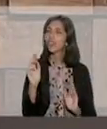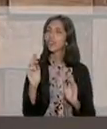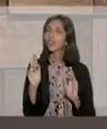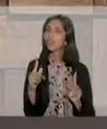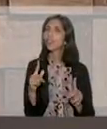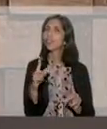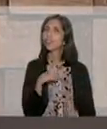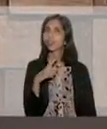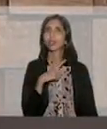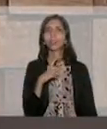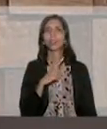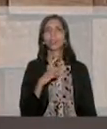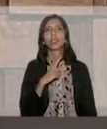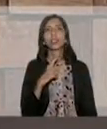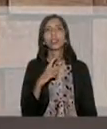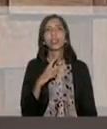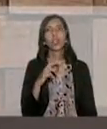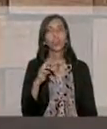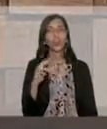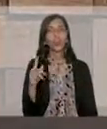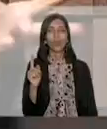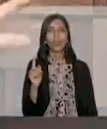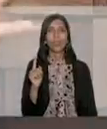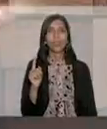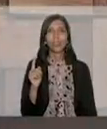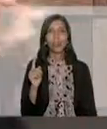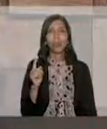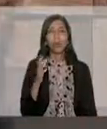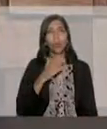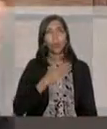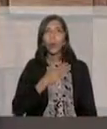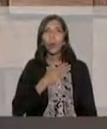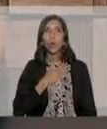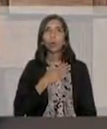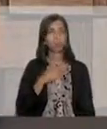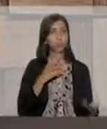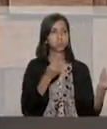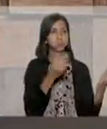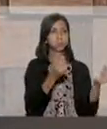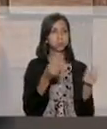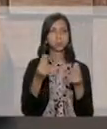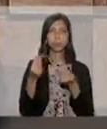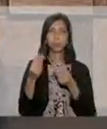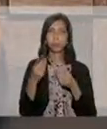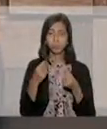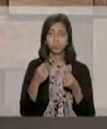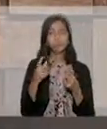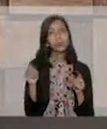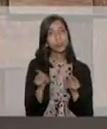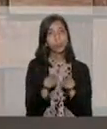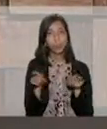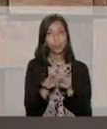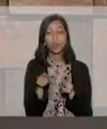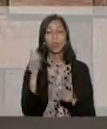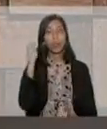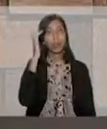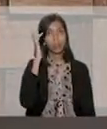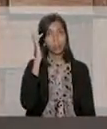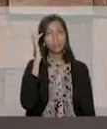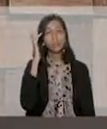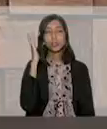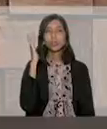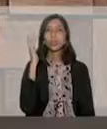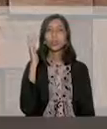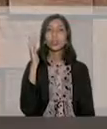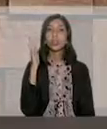faz uma diferença, né? Não que eu gosto do pluralismo, eu acho que, inclusive, eu